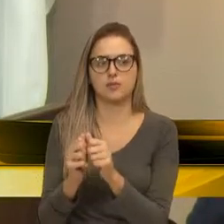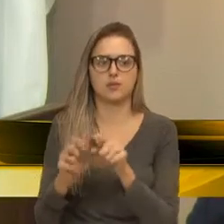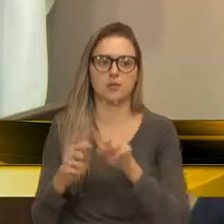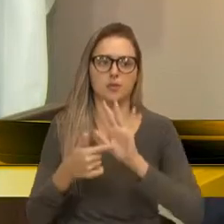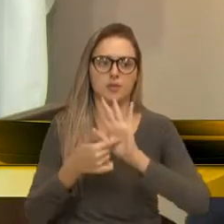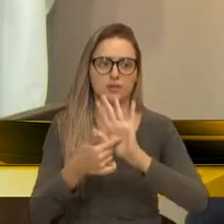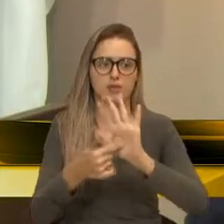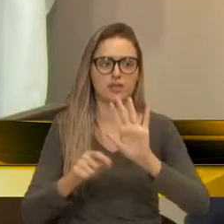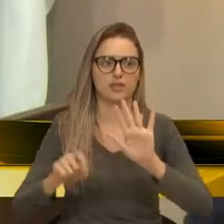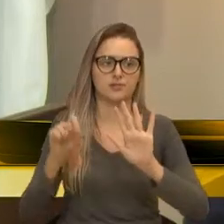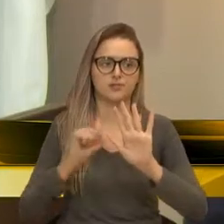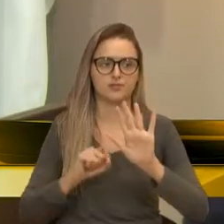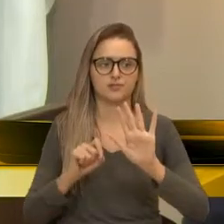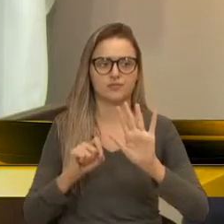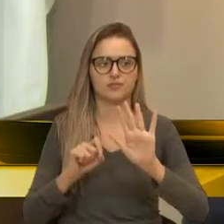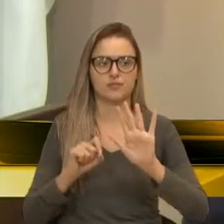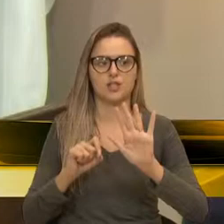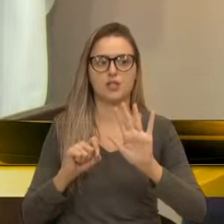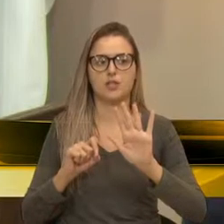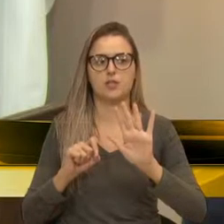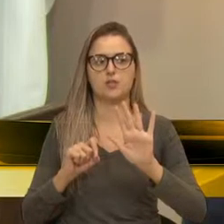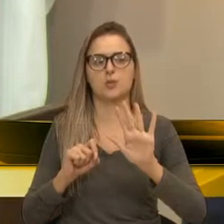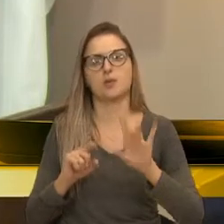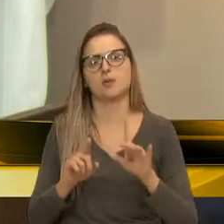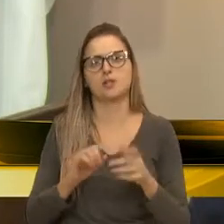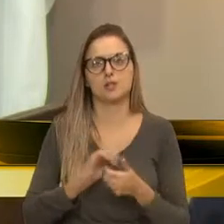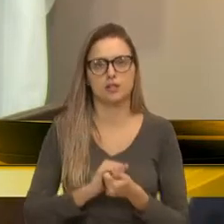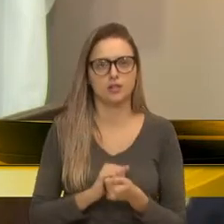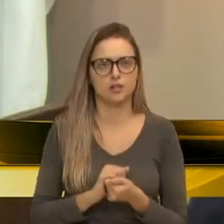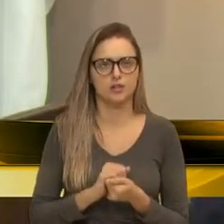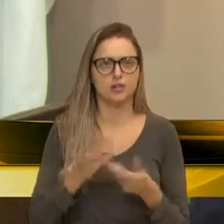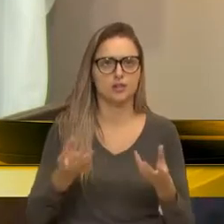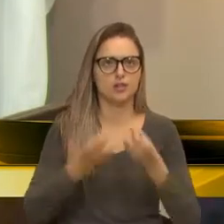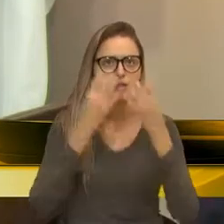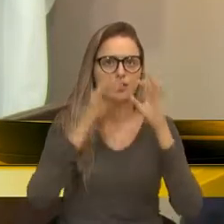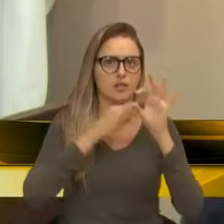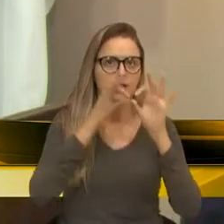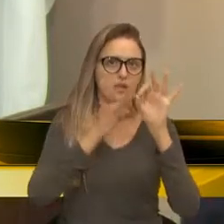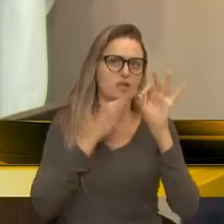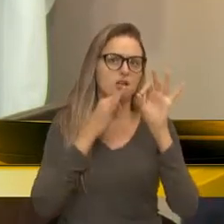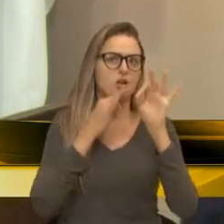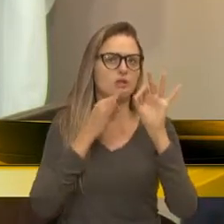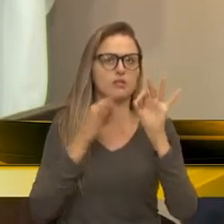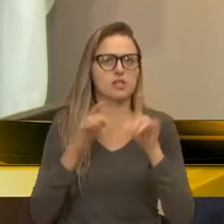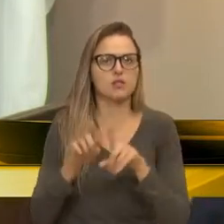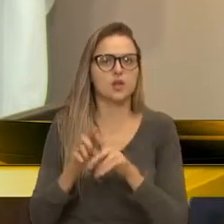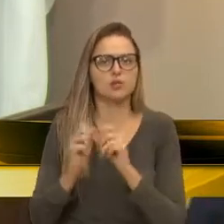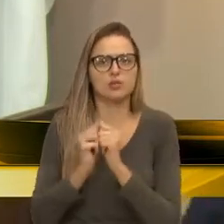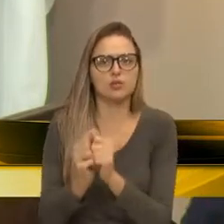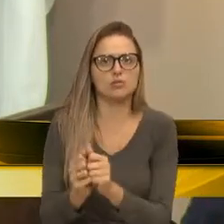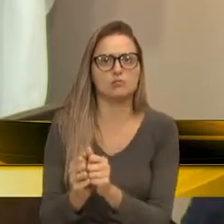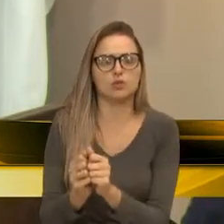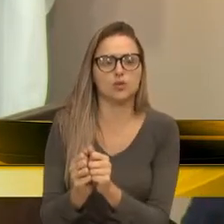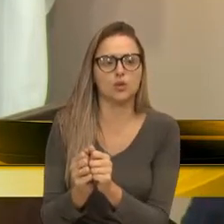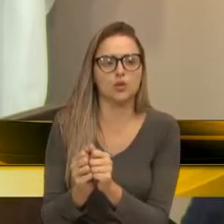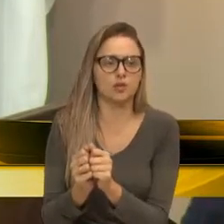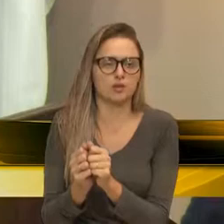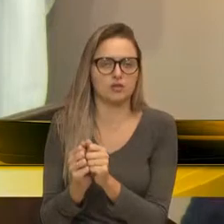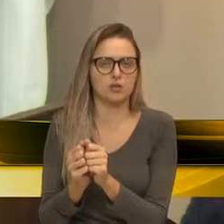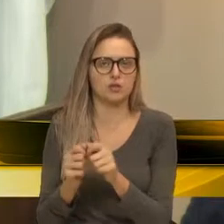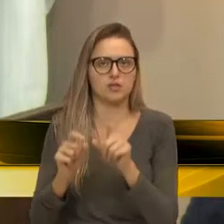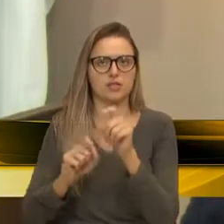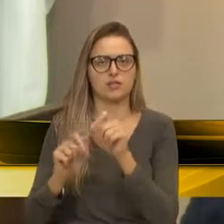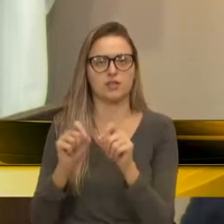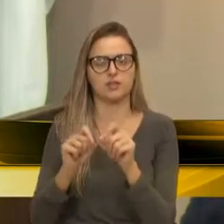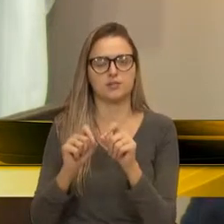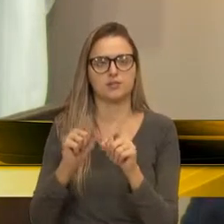e penso que é da concordância de todos. A festa da uva é maior do que todos, né? maior do que uma